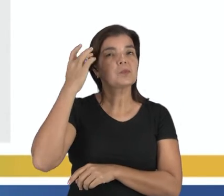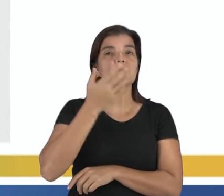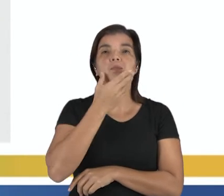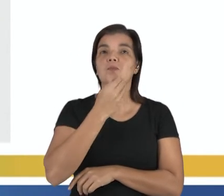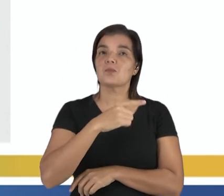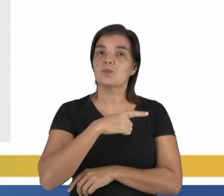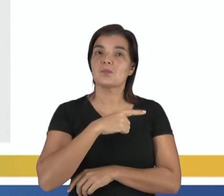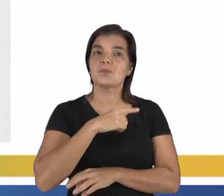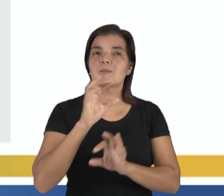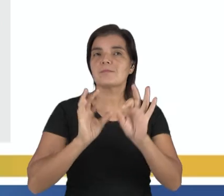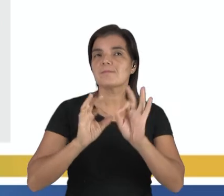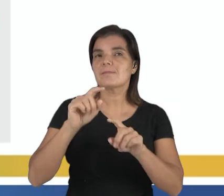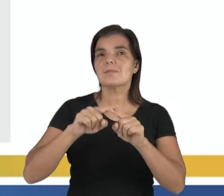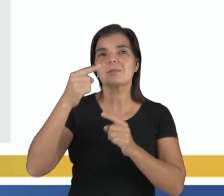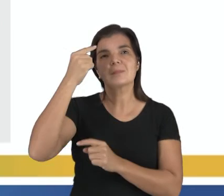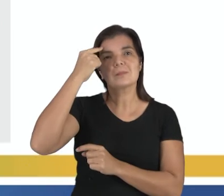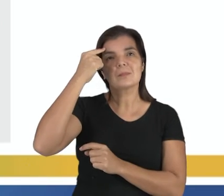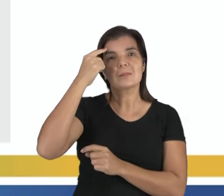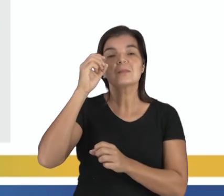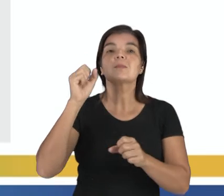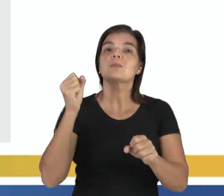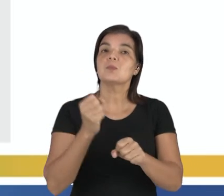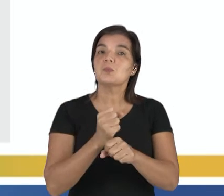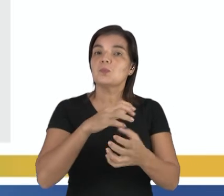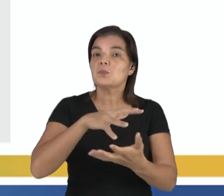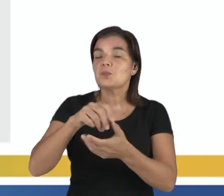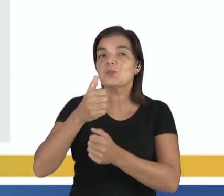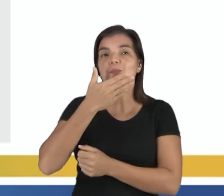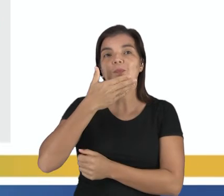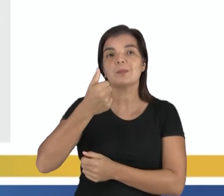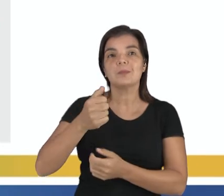que os homens tinham sido feitos para pensar